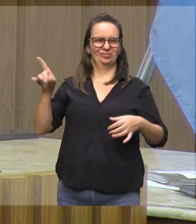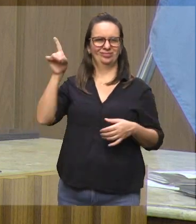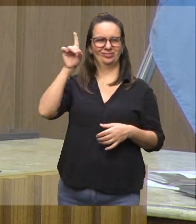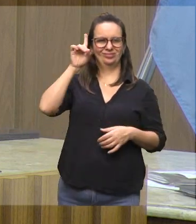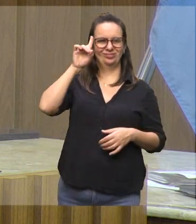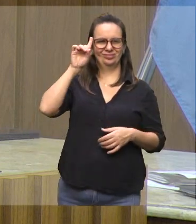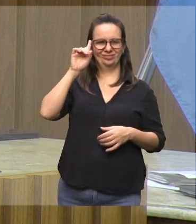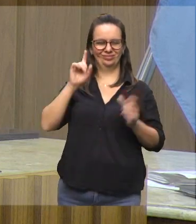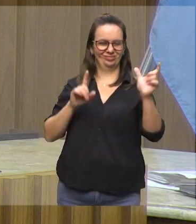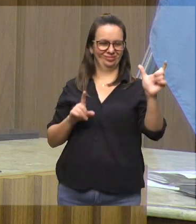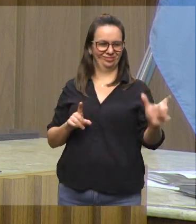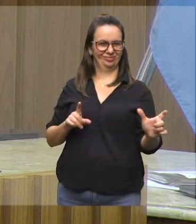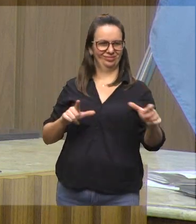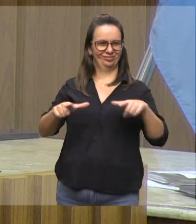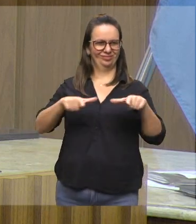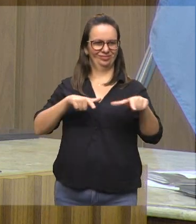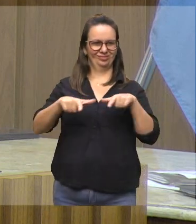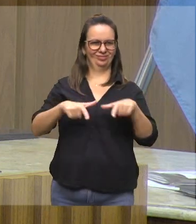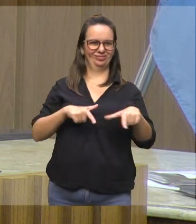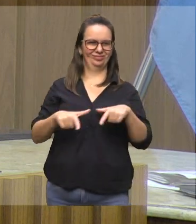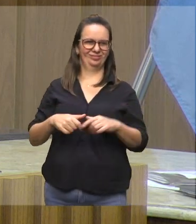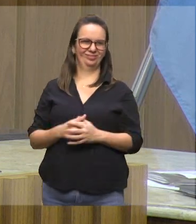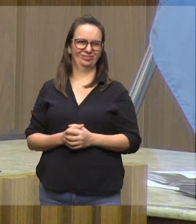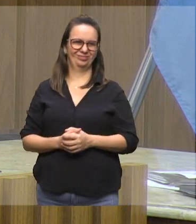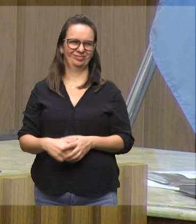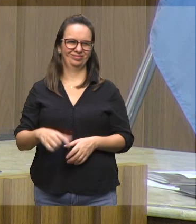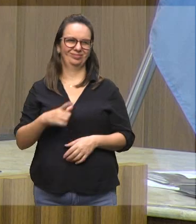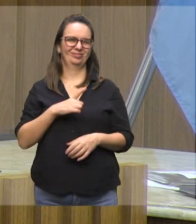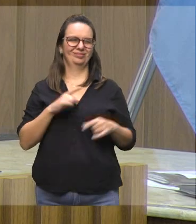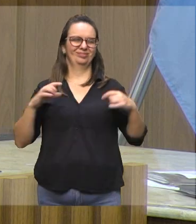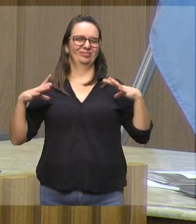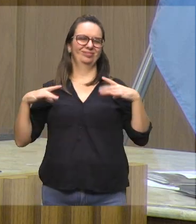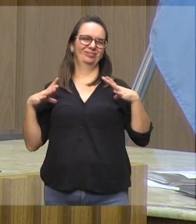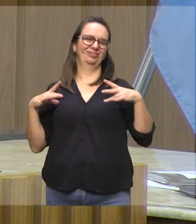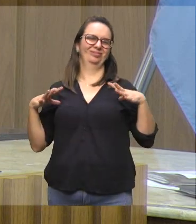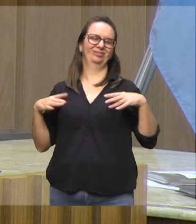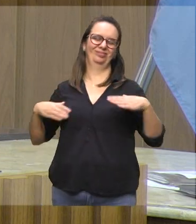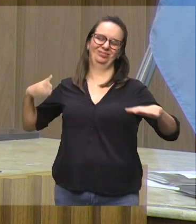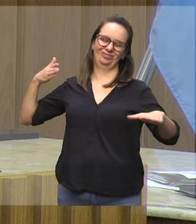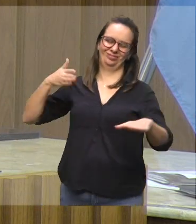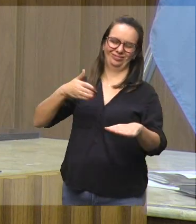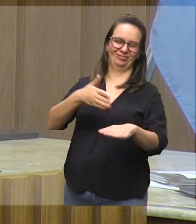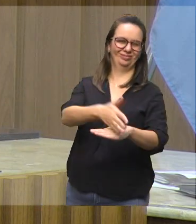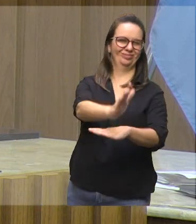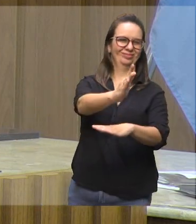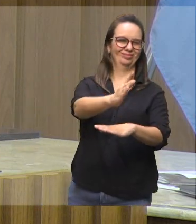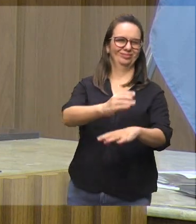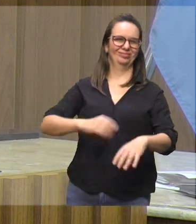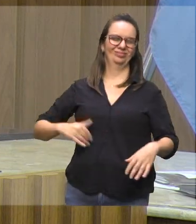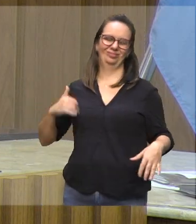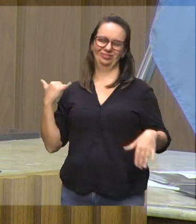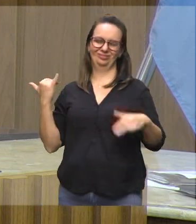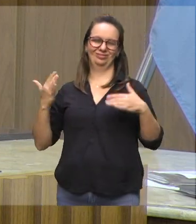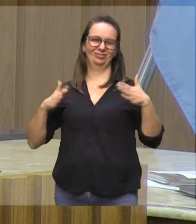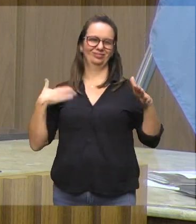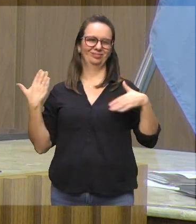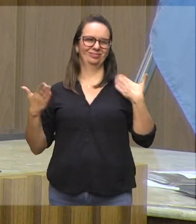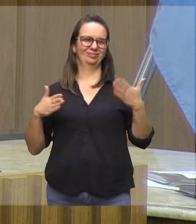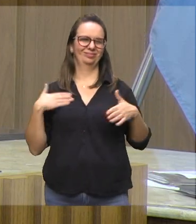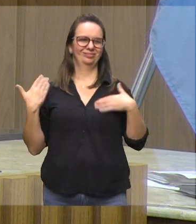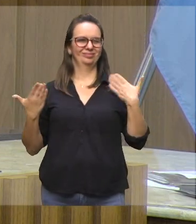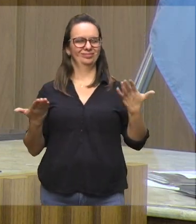ano. Aí tem um dia que é o trabalhador, tem sua folga para ir lá participar, brincar com a família, se distrair um